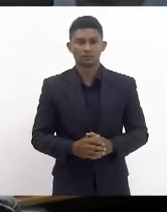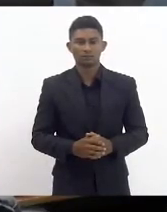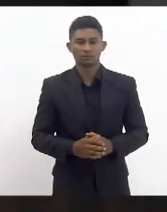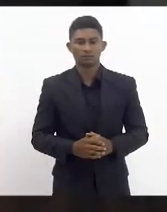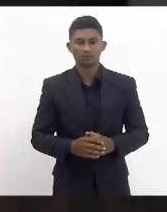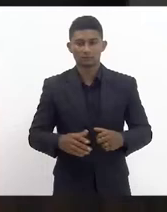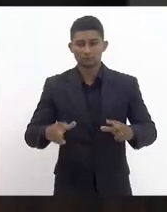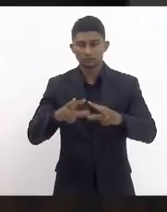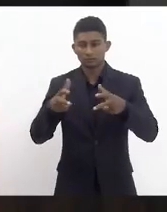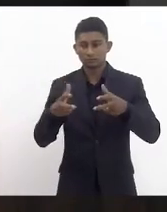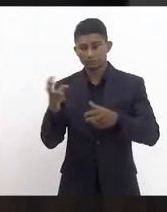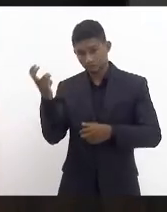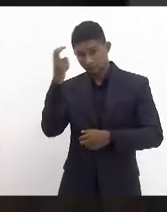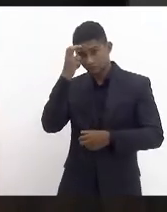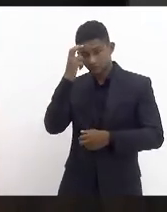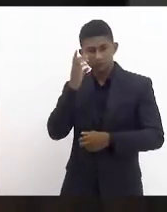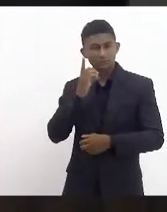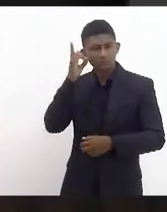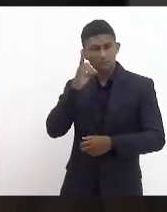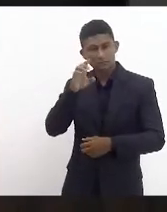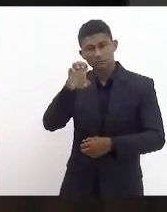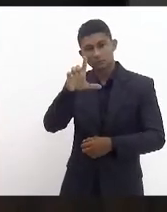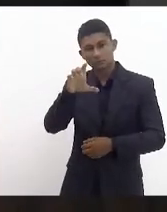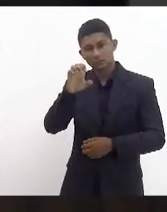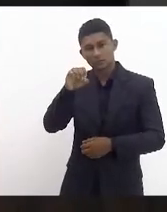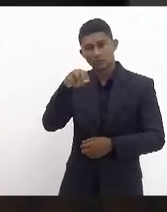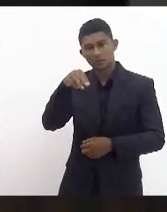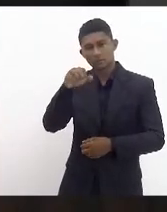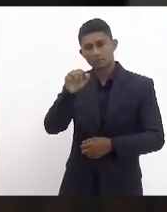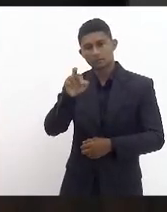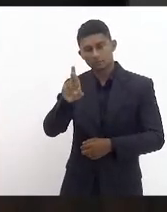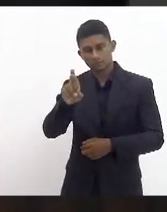Pela Comissão de Cultura, deputada Eliomar Coelho.